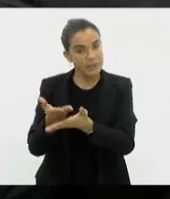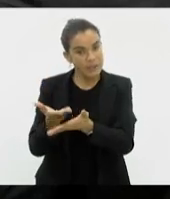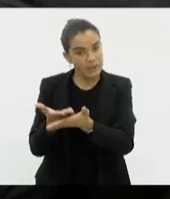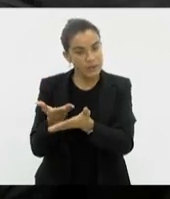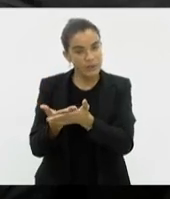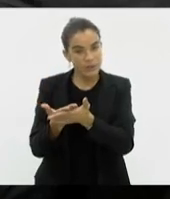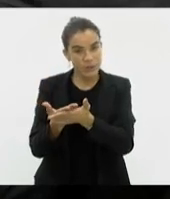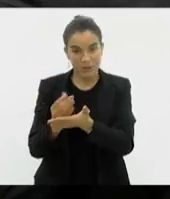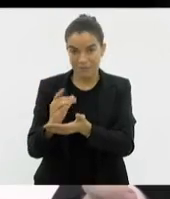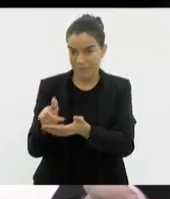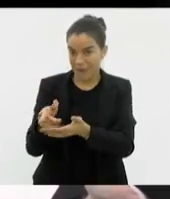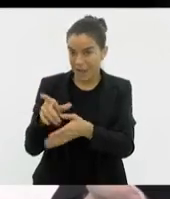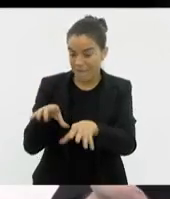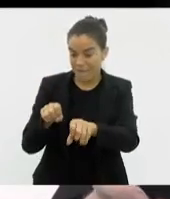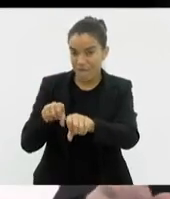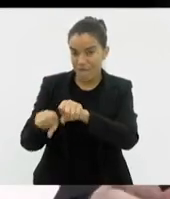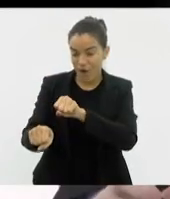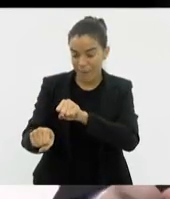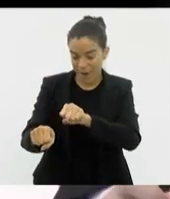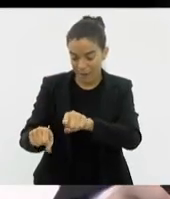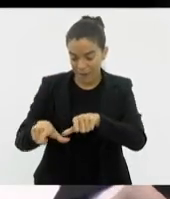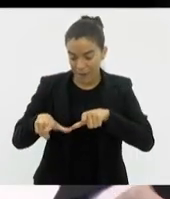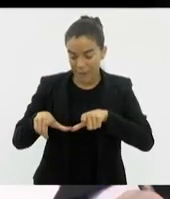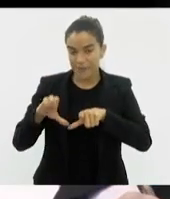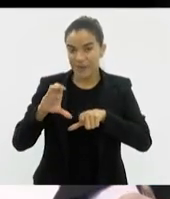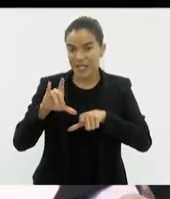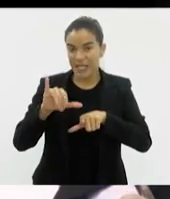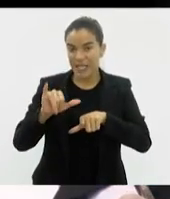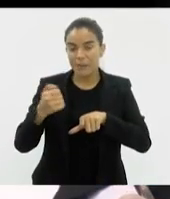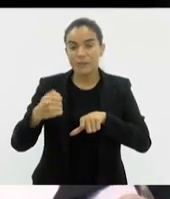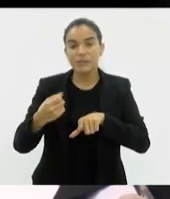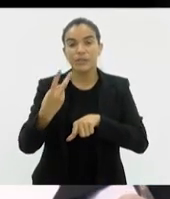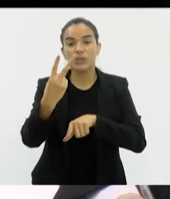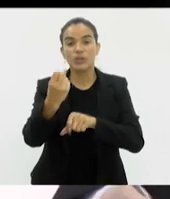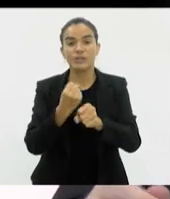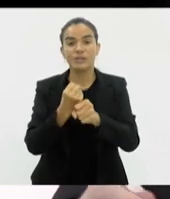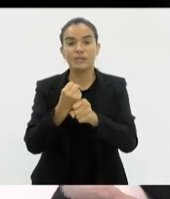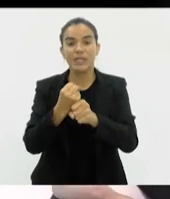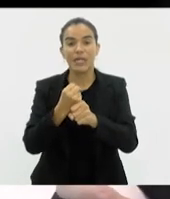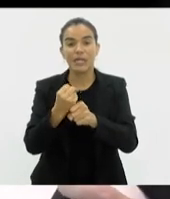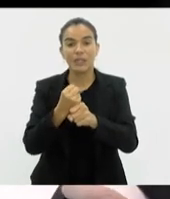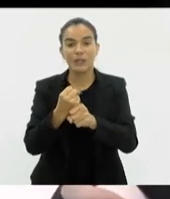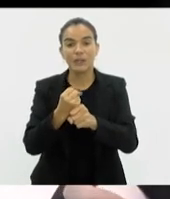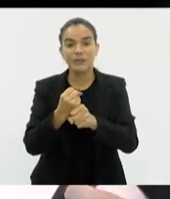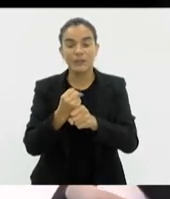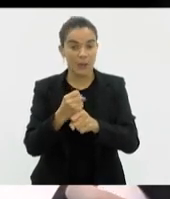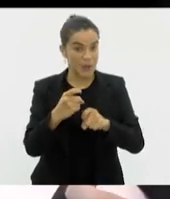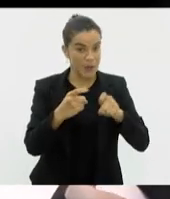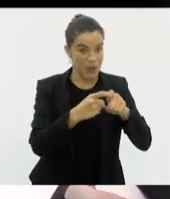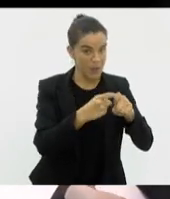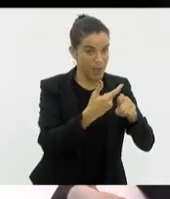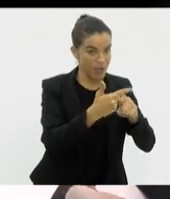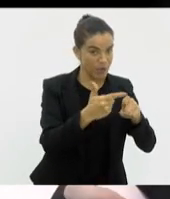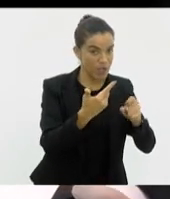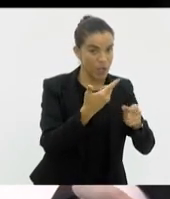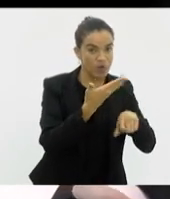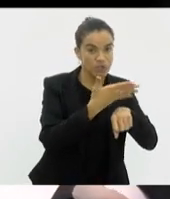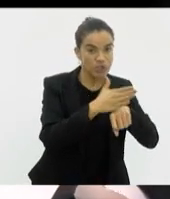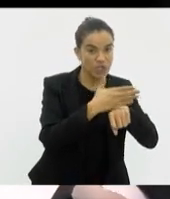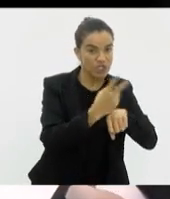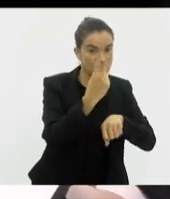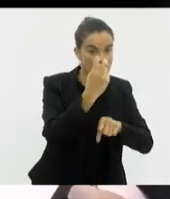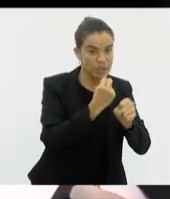tornar clínico, o médico tem que fazer 2 anos de residência. Sim. Então, o médico que não faz a residência médica,